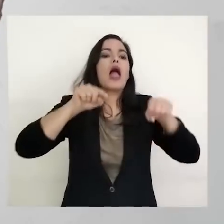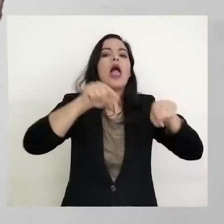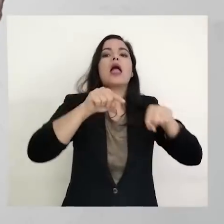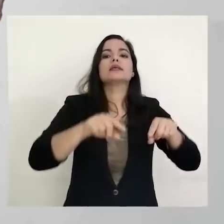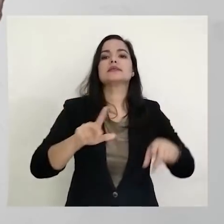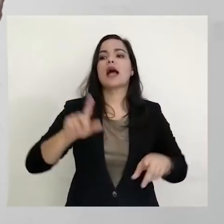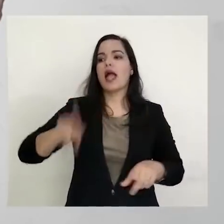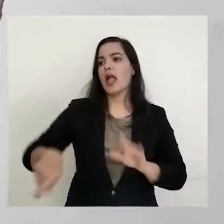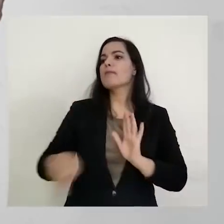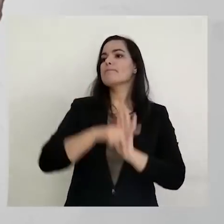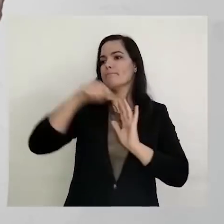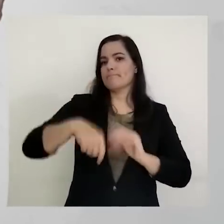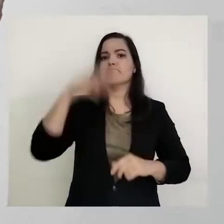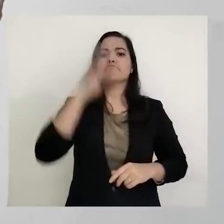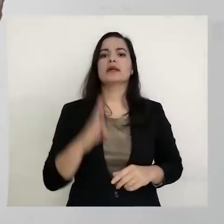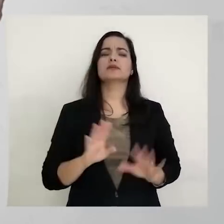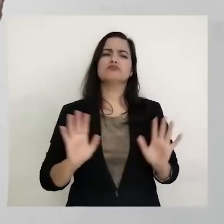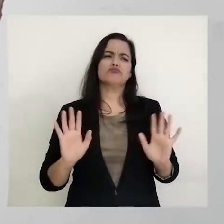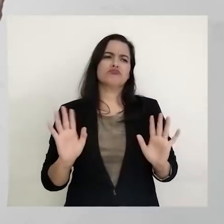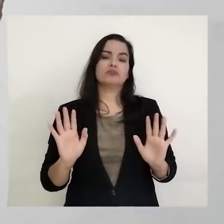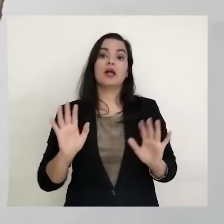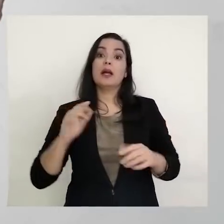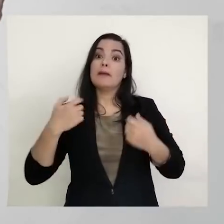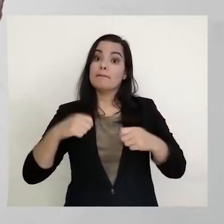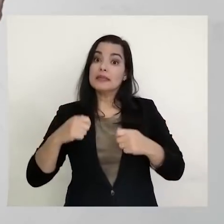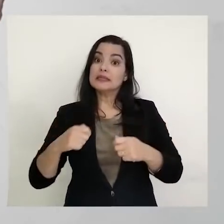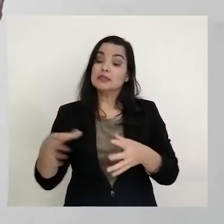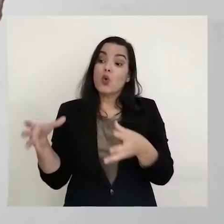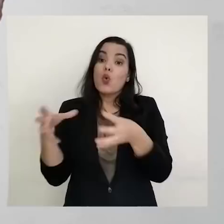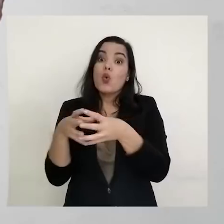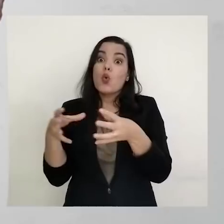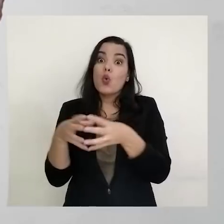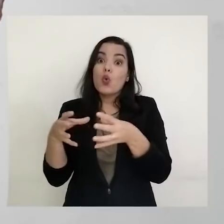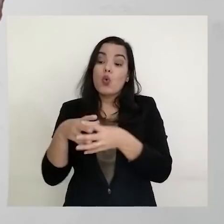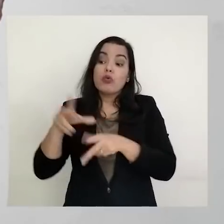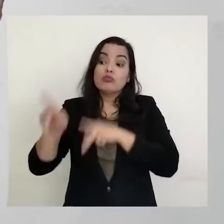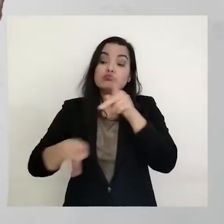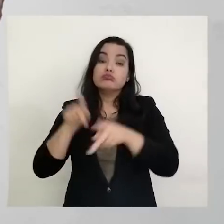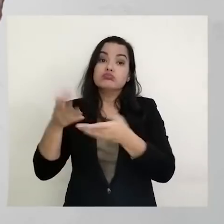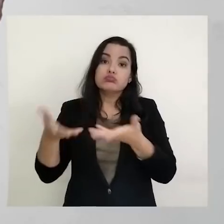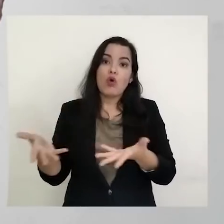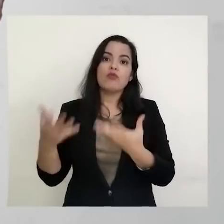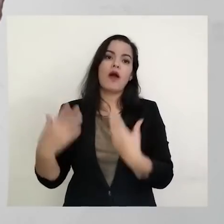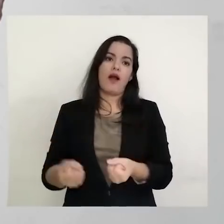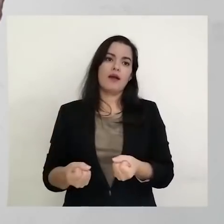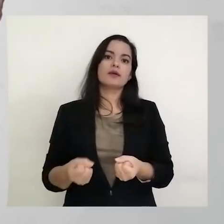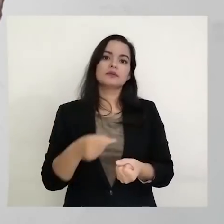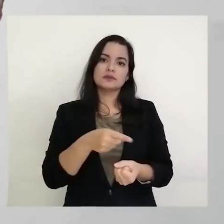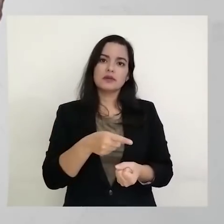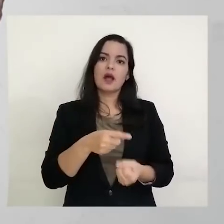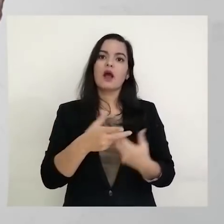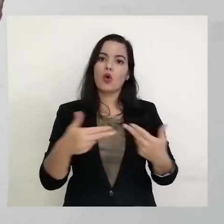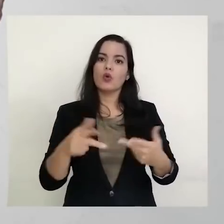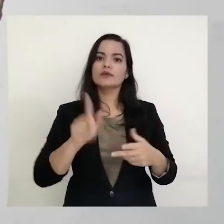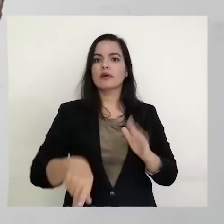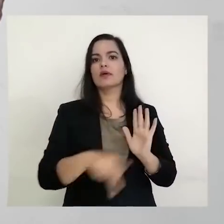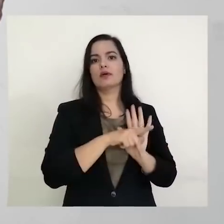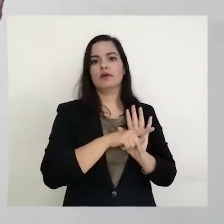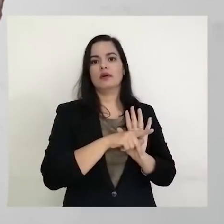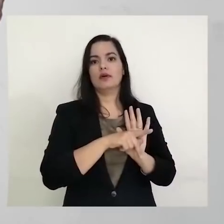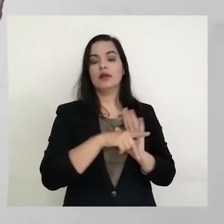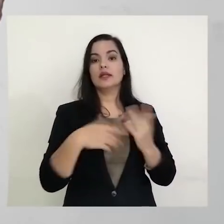algo relevante para aquela comunidade, para aquela população, tá bom? Então, no site